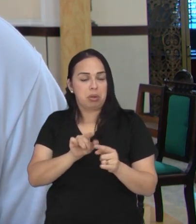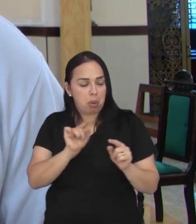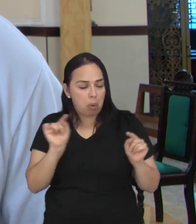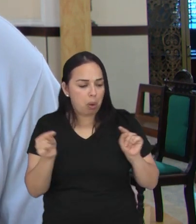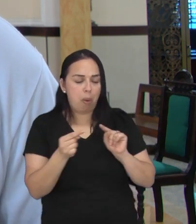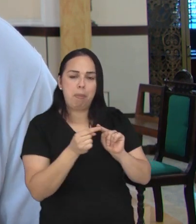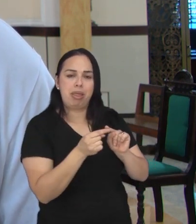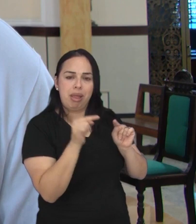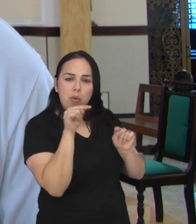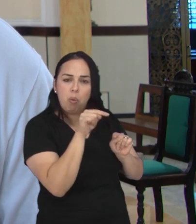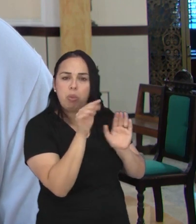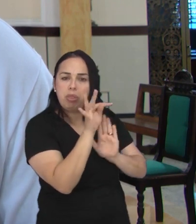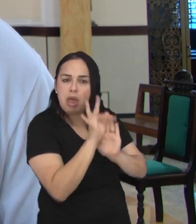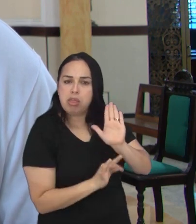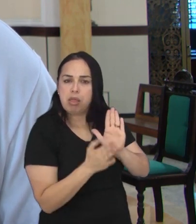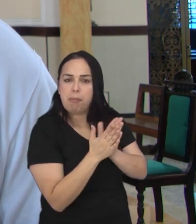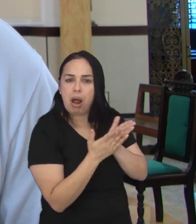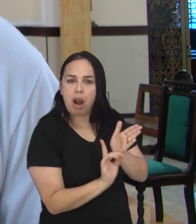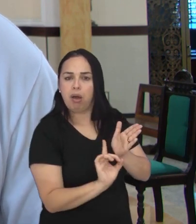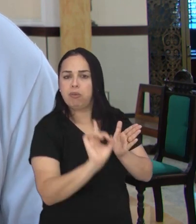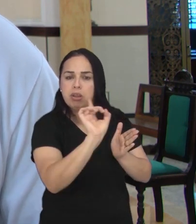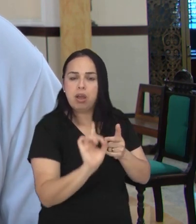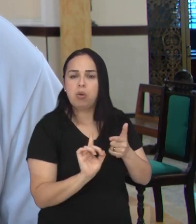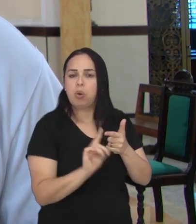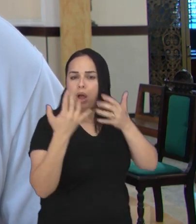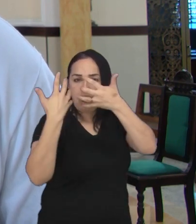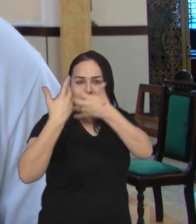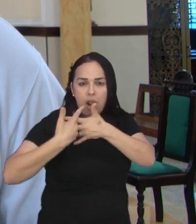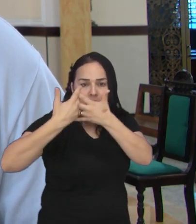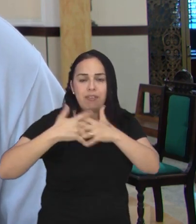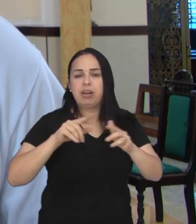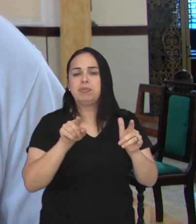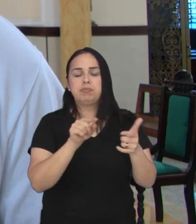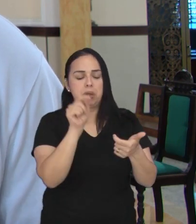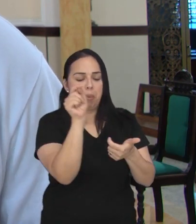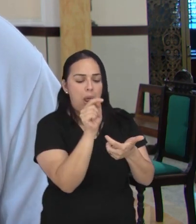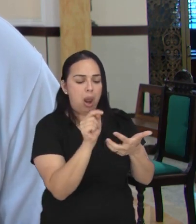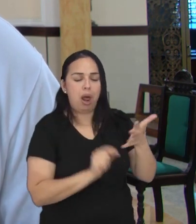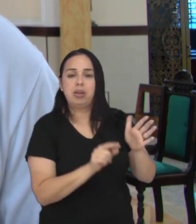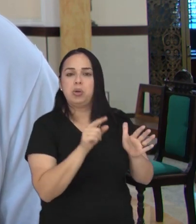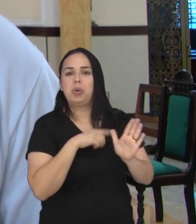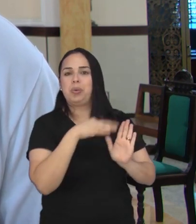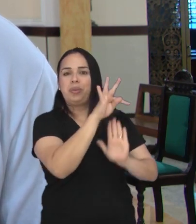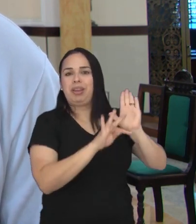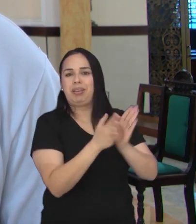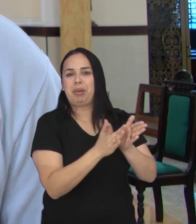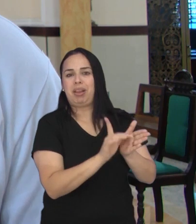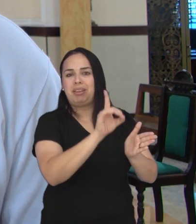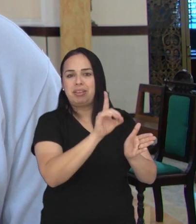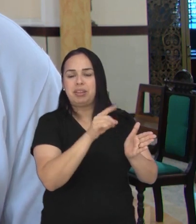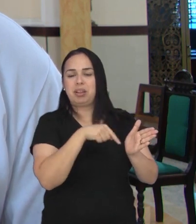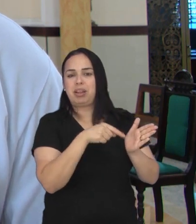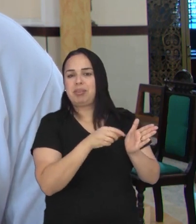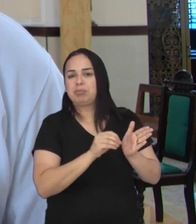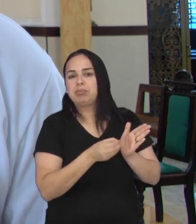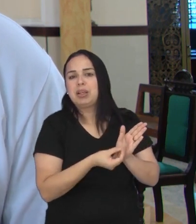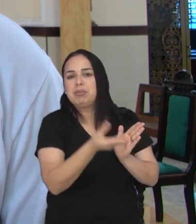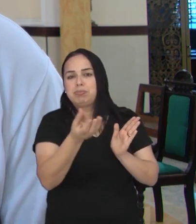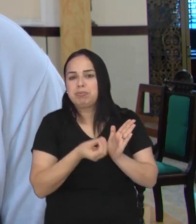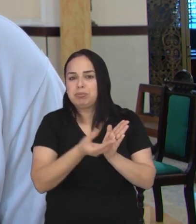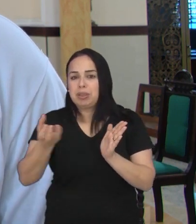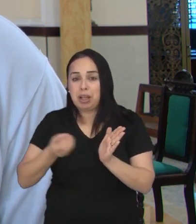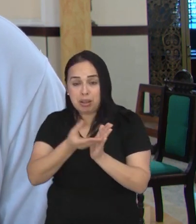como papel e vidro. Isso resulta em ruas mais limpas e em uma cidade mais sustentável. Além do lixo, que